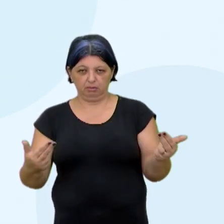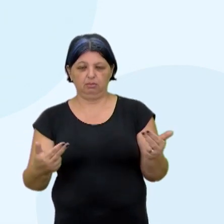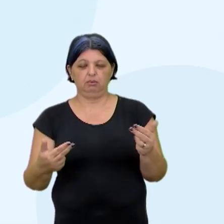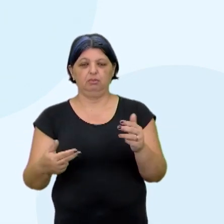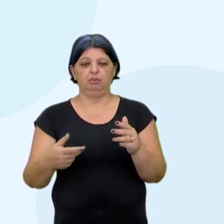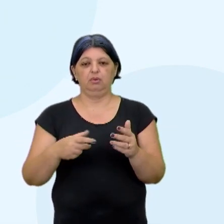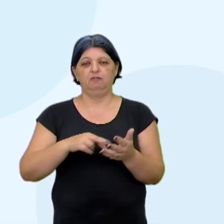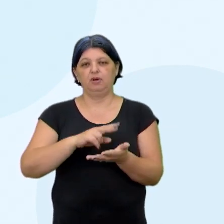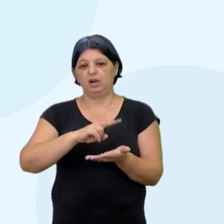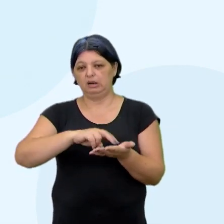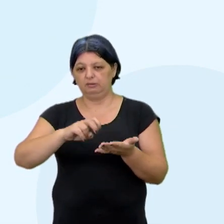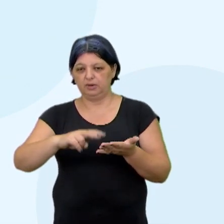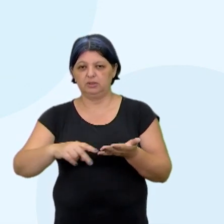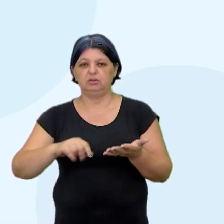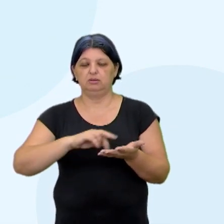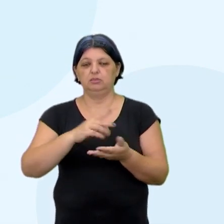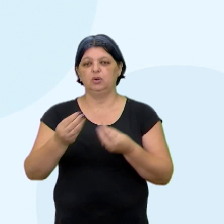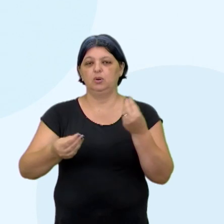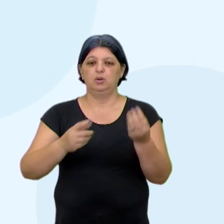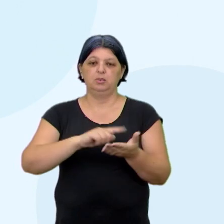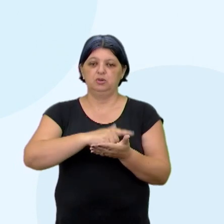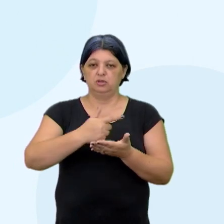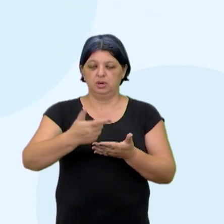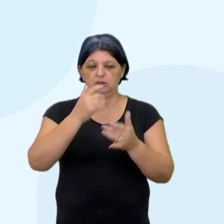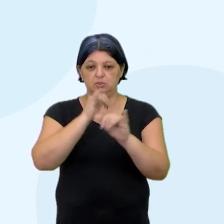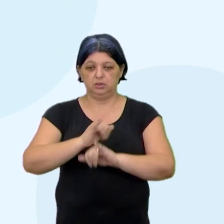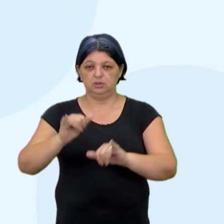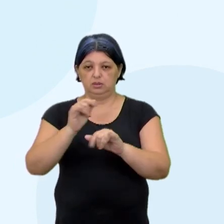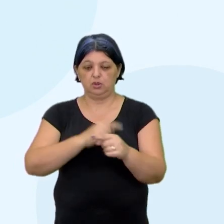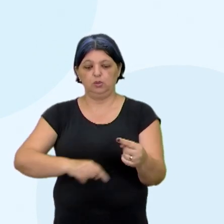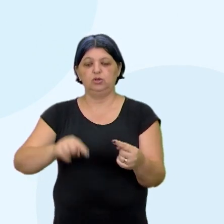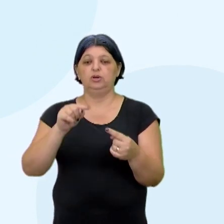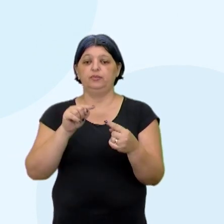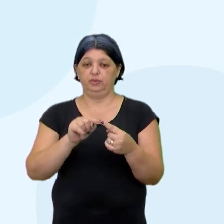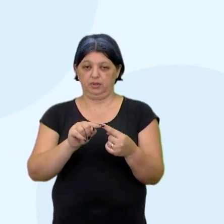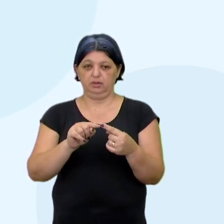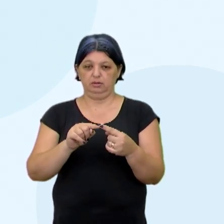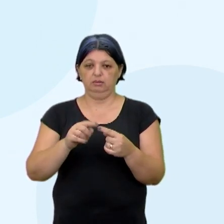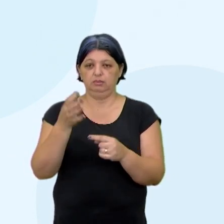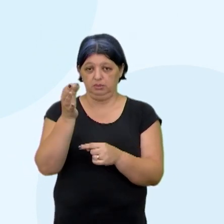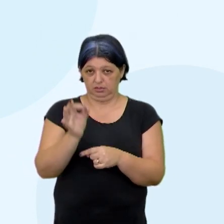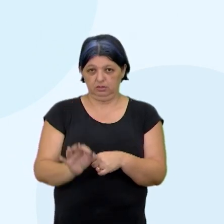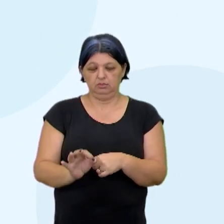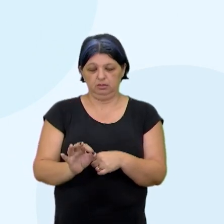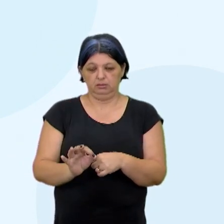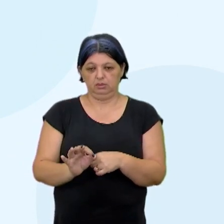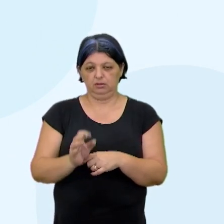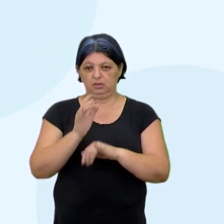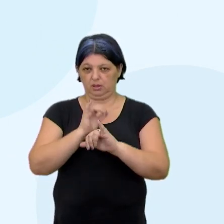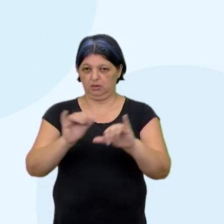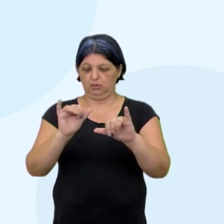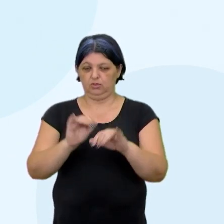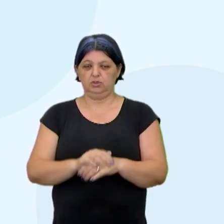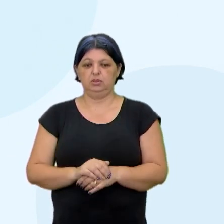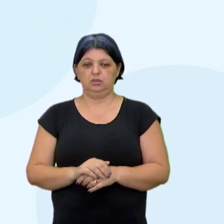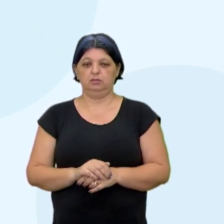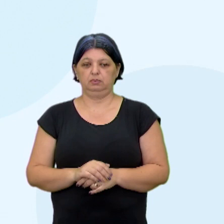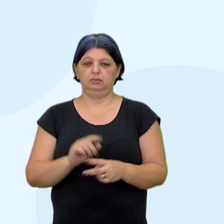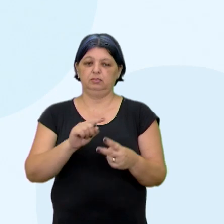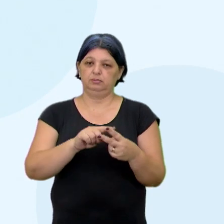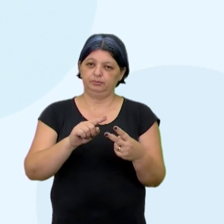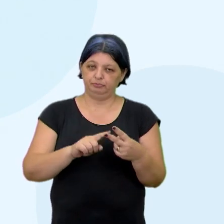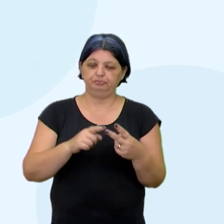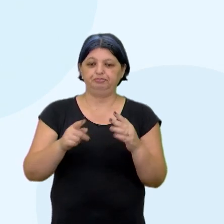como o jornalismo lida com a questão da objetividade e exatidão de notícias. Ambos os conceitos estão